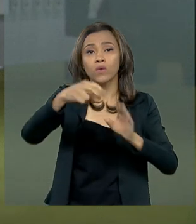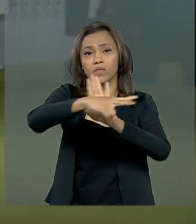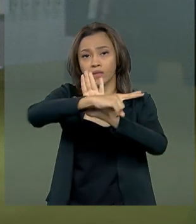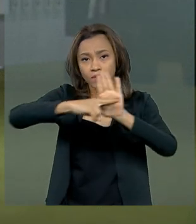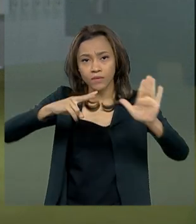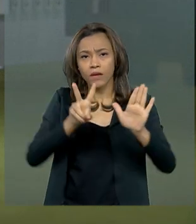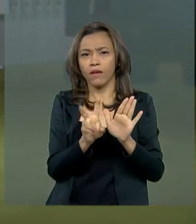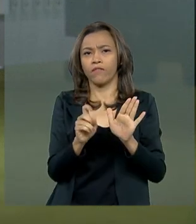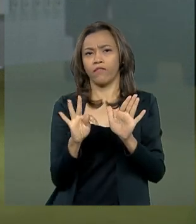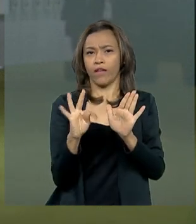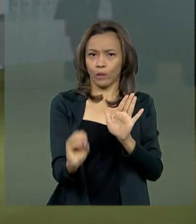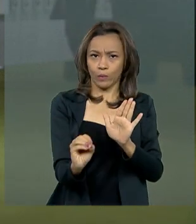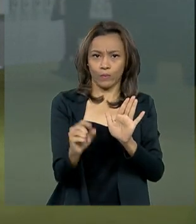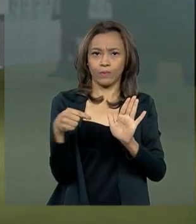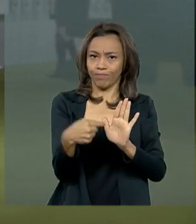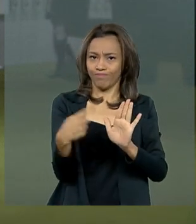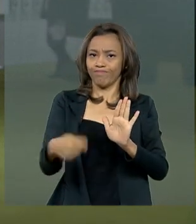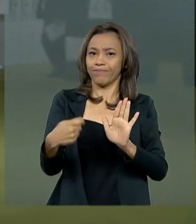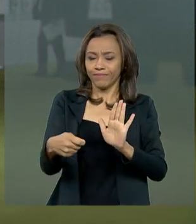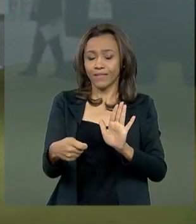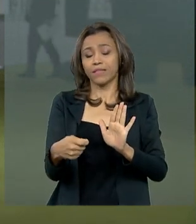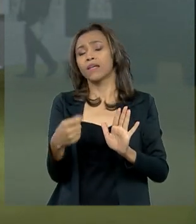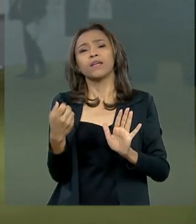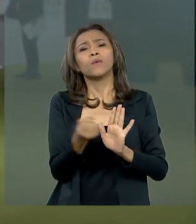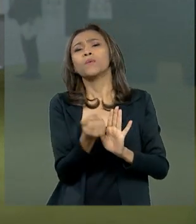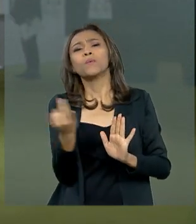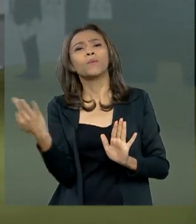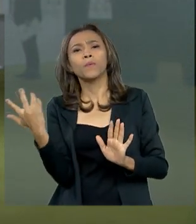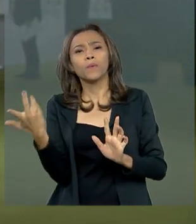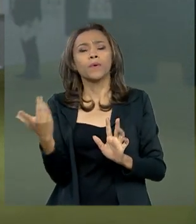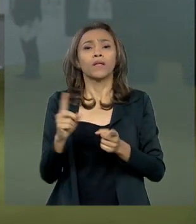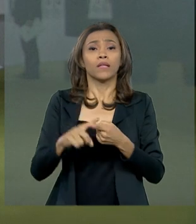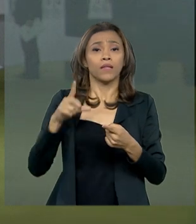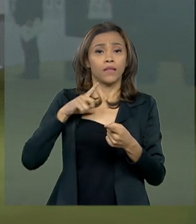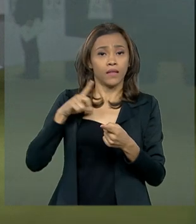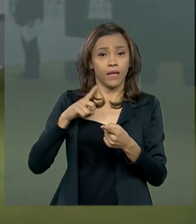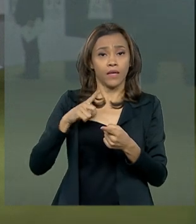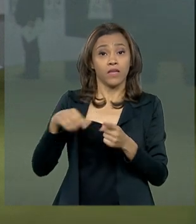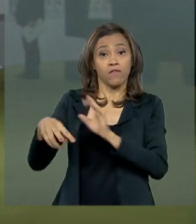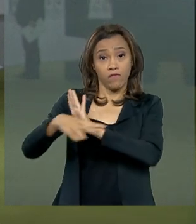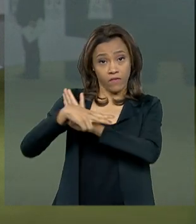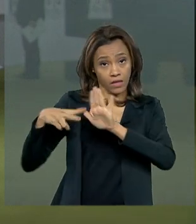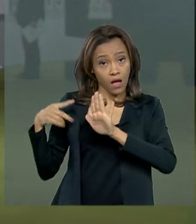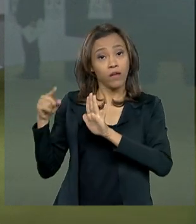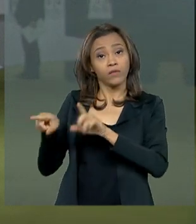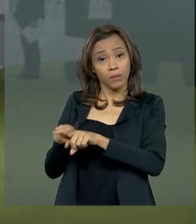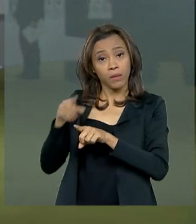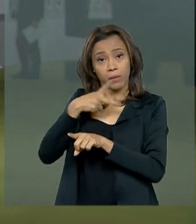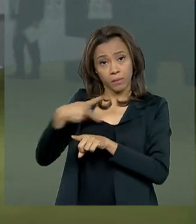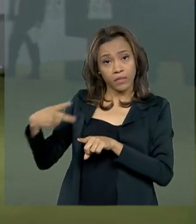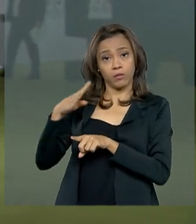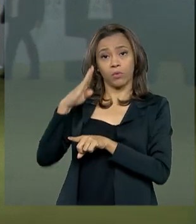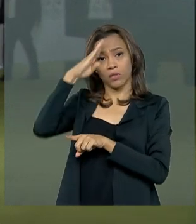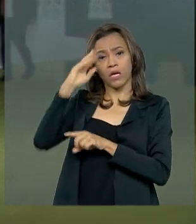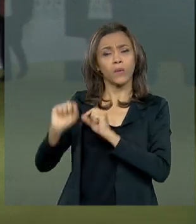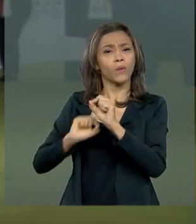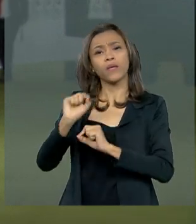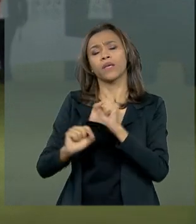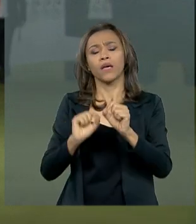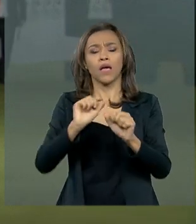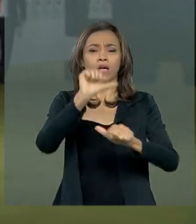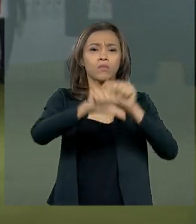que já trancam a pauta do congresso nacional entre eles estão dispositivos vetados pelo presidente jair bonsonaro a reforma eleitoral